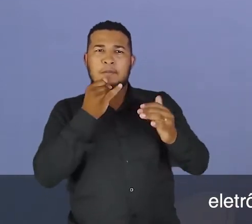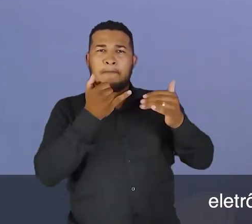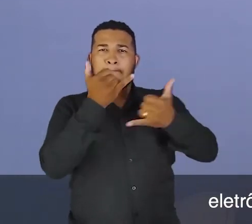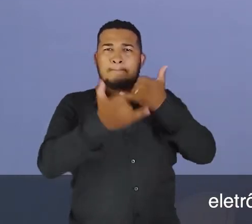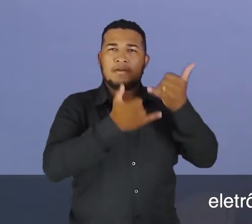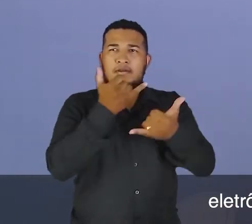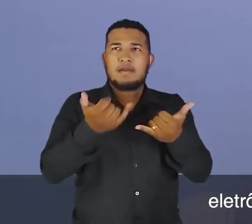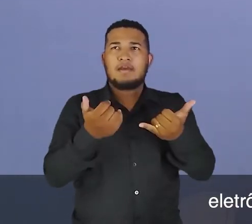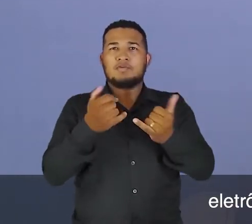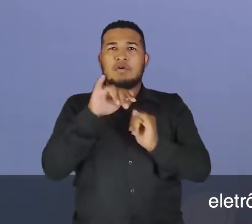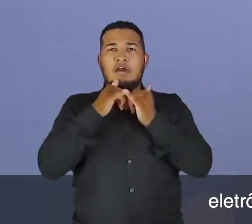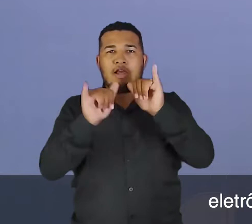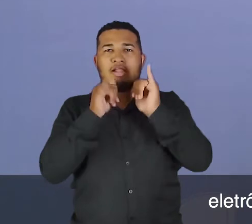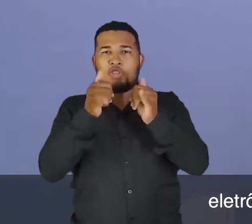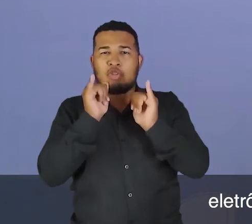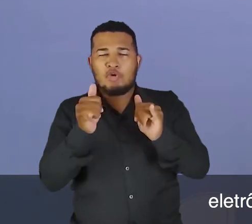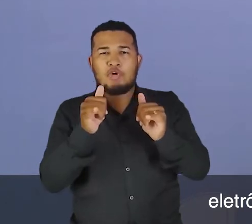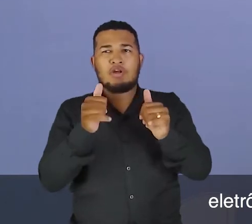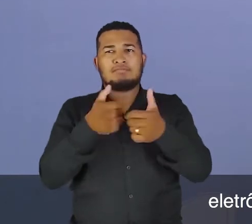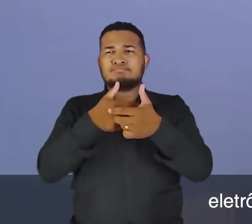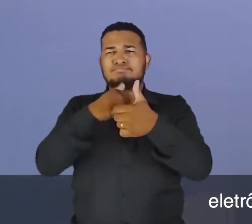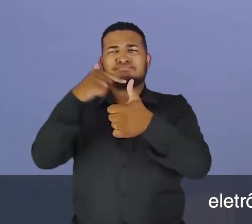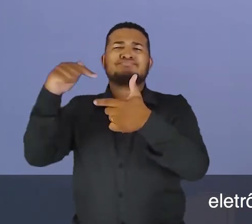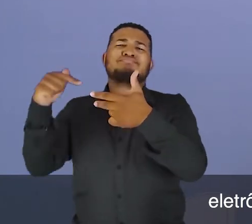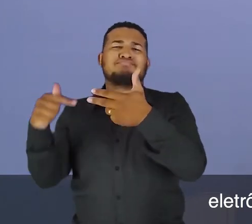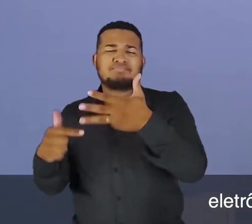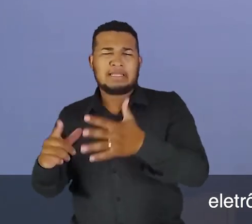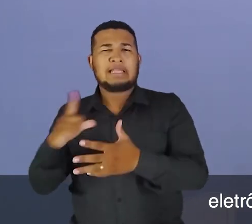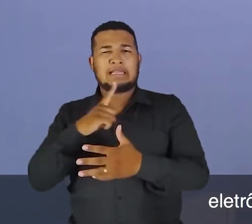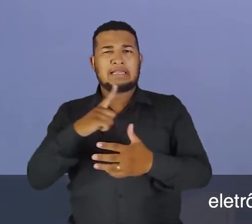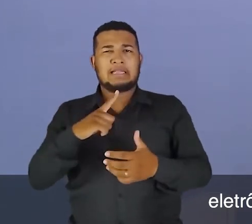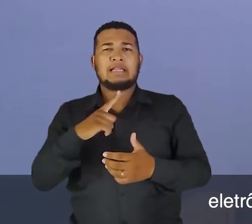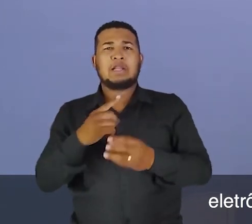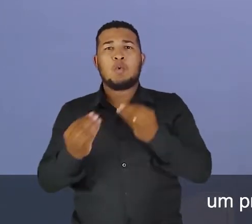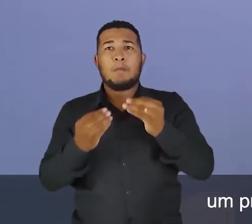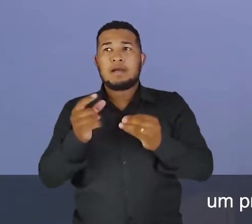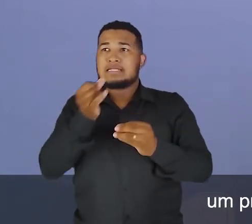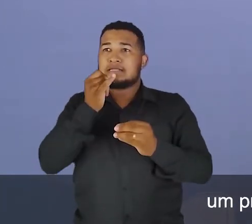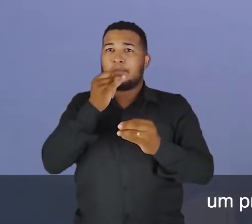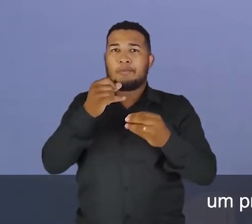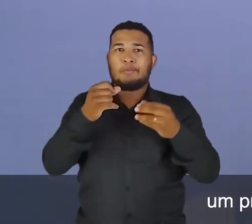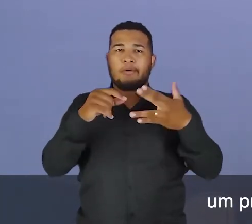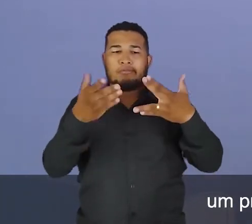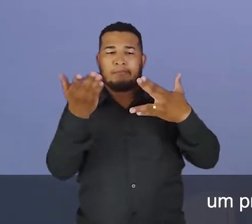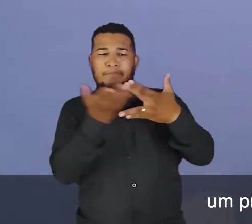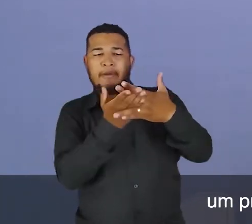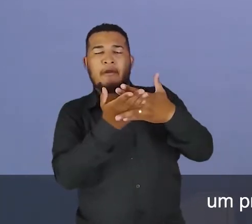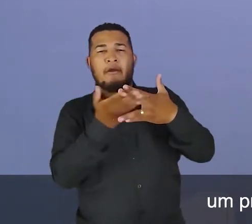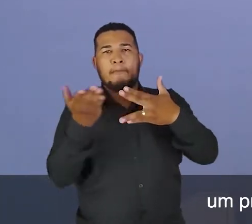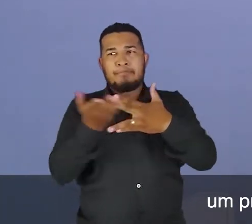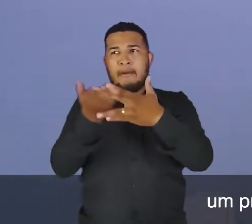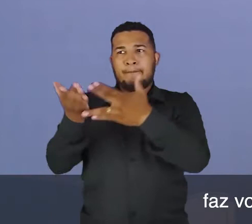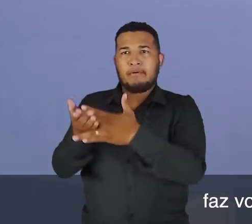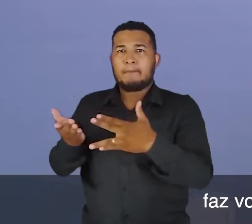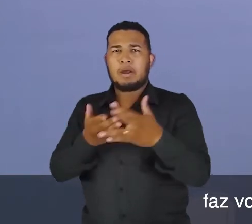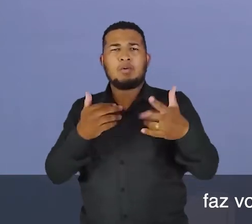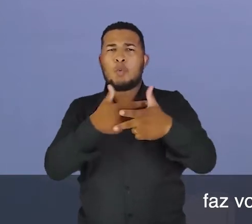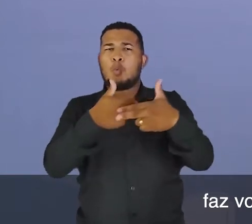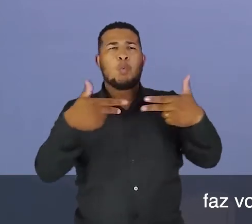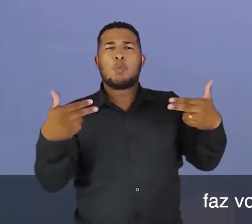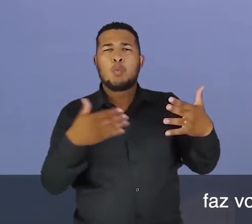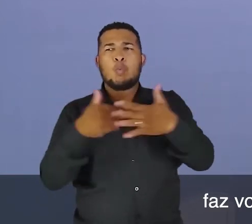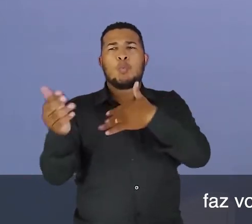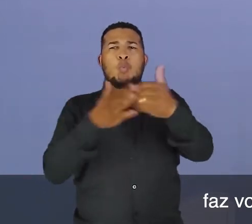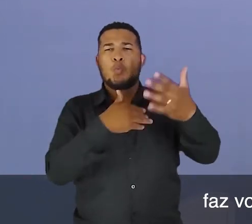brinquedos, eletrônicos e tantas outras situações que tem entre o intervalo de um programa e outro, seja ele em qualquer meio de comunicação,